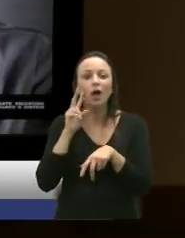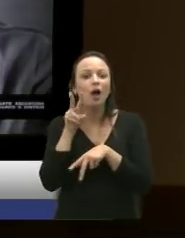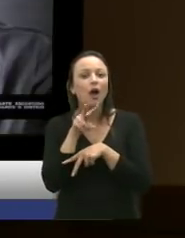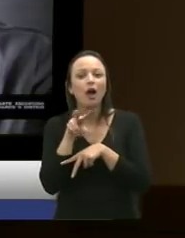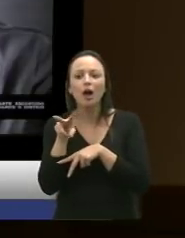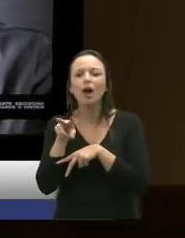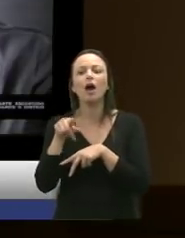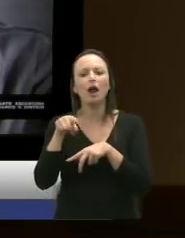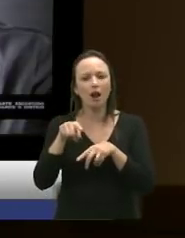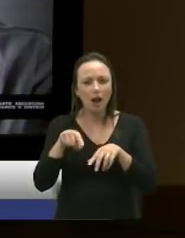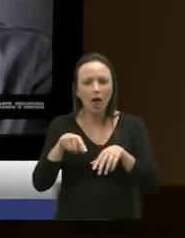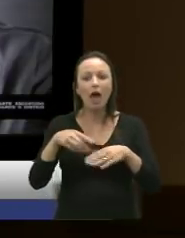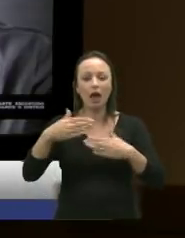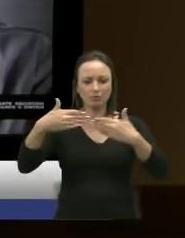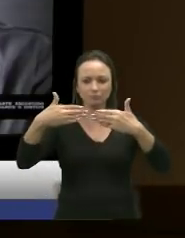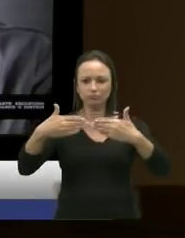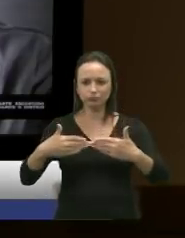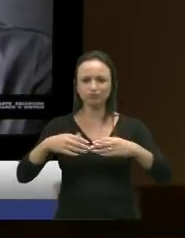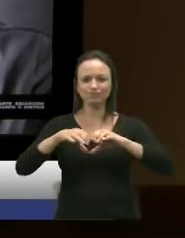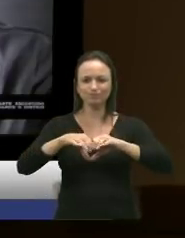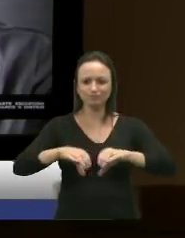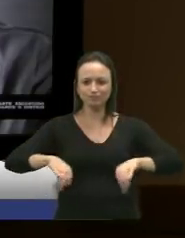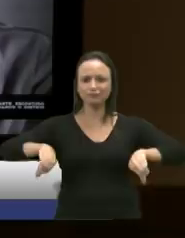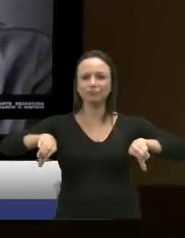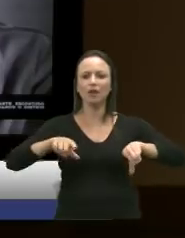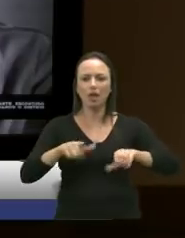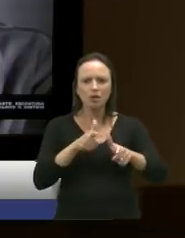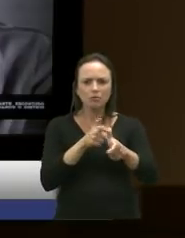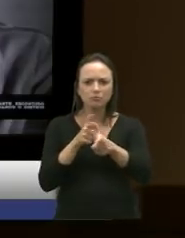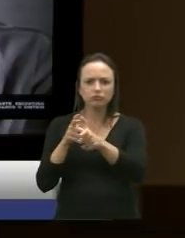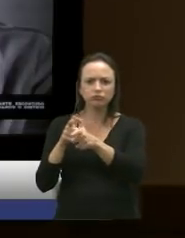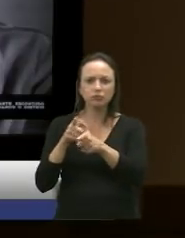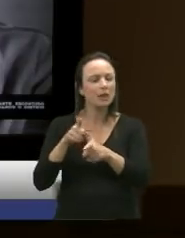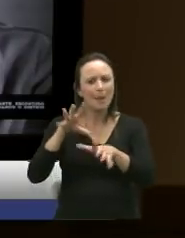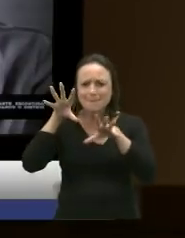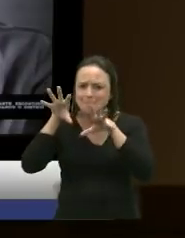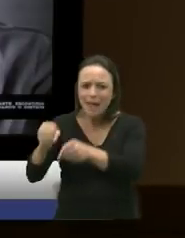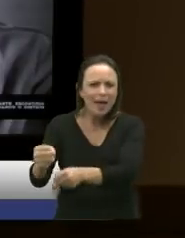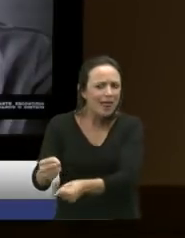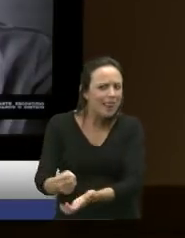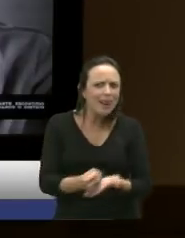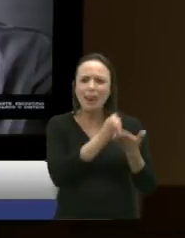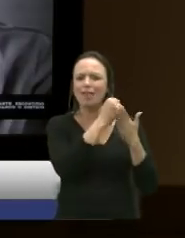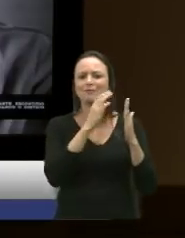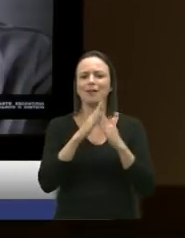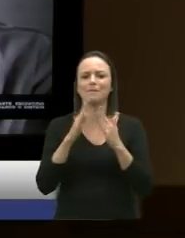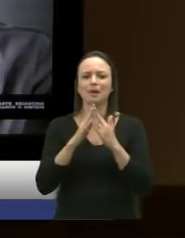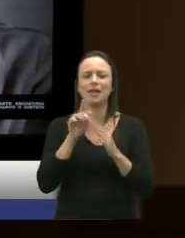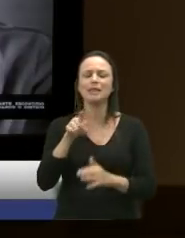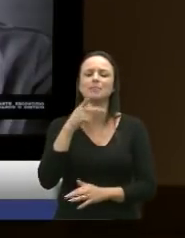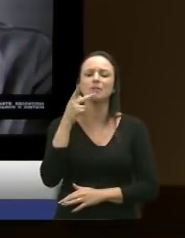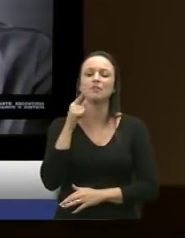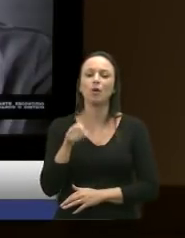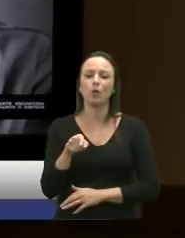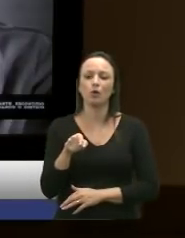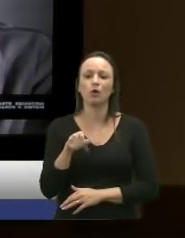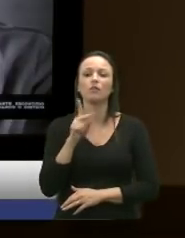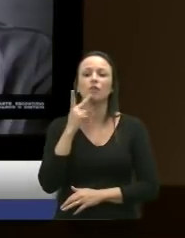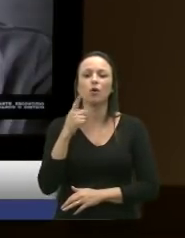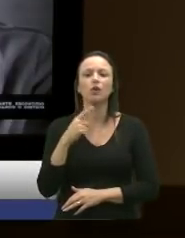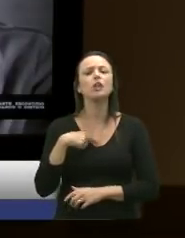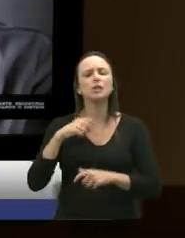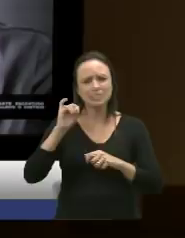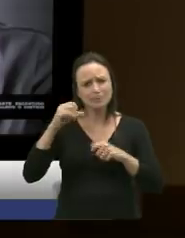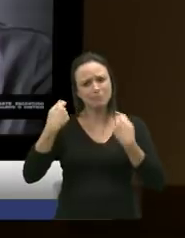trincheira. Esse garoto teve que ser levado à força para casa. Vai ficar gravada na história do movimento a frase desse garoto: se for preciso, eu também